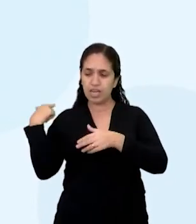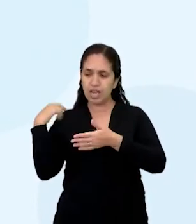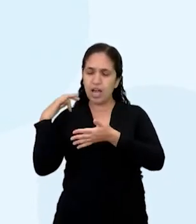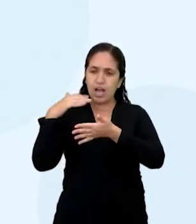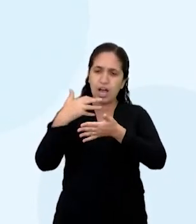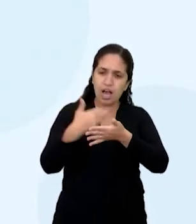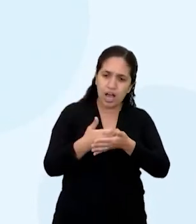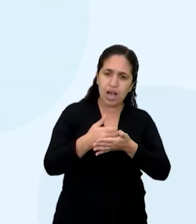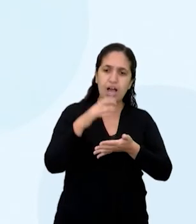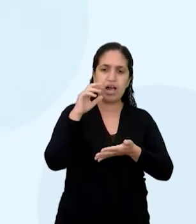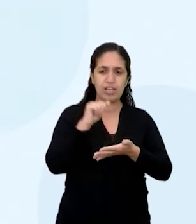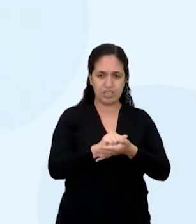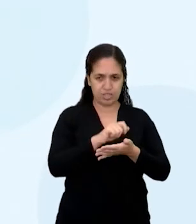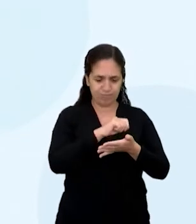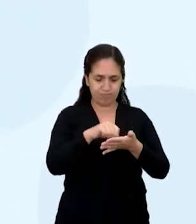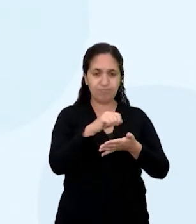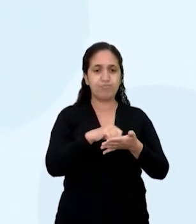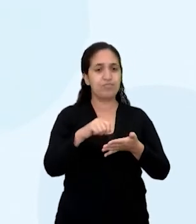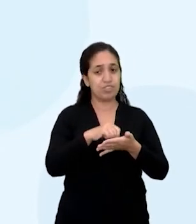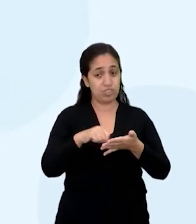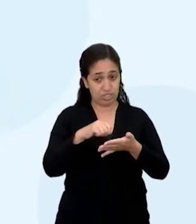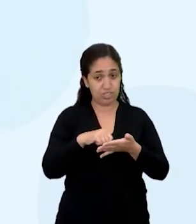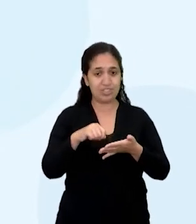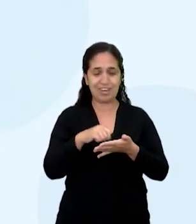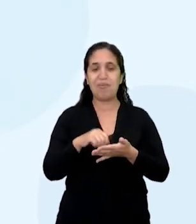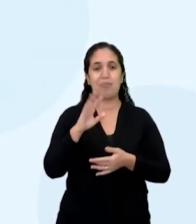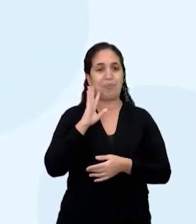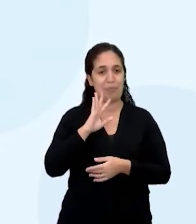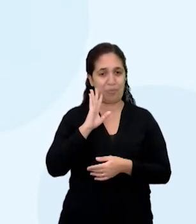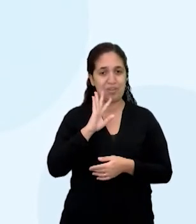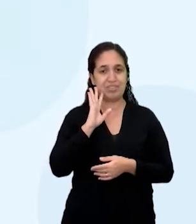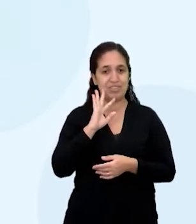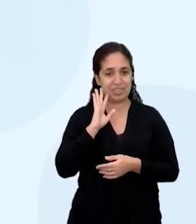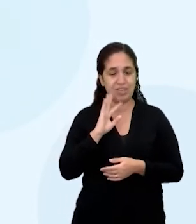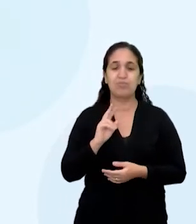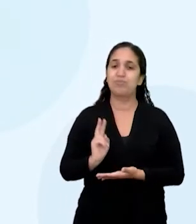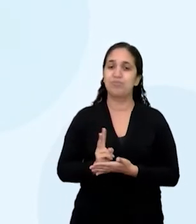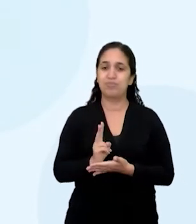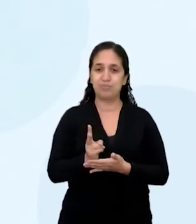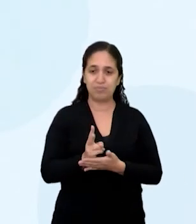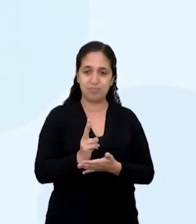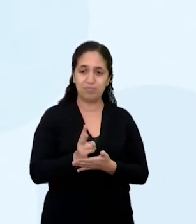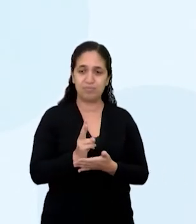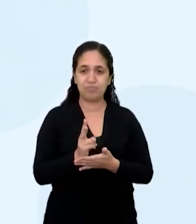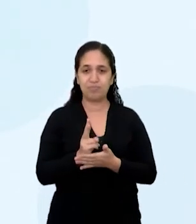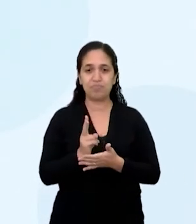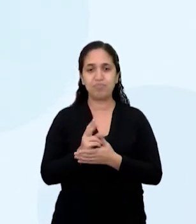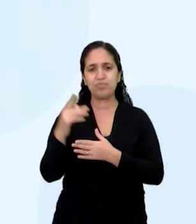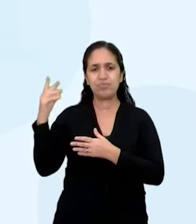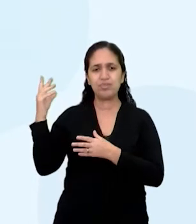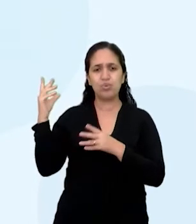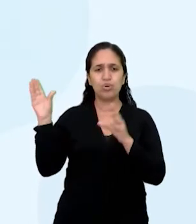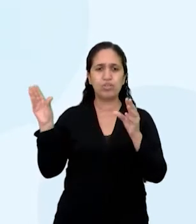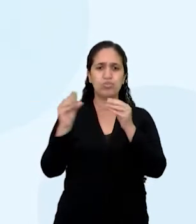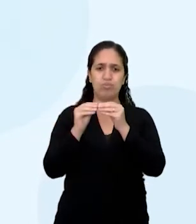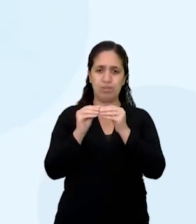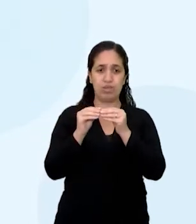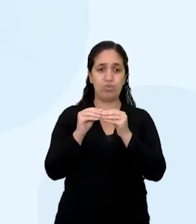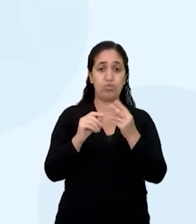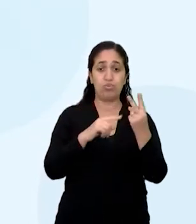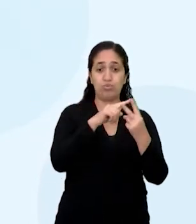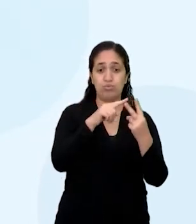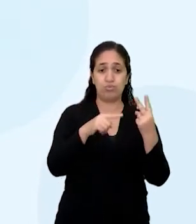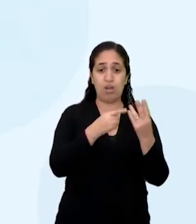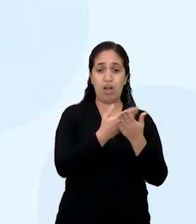já realizadas. Isso vai ser bem bacana. Continuando, aquele nosso resuminho, então nós teremos 2 aulas